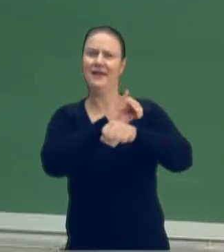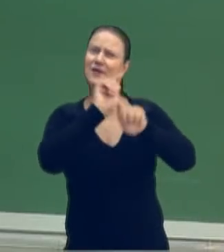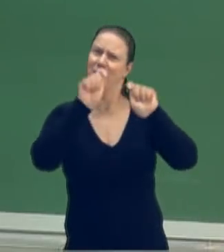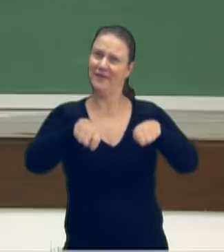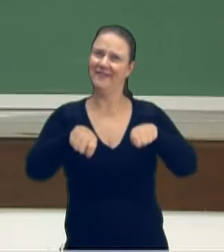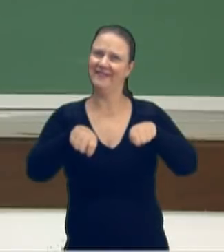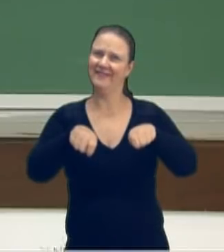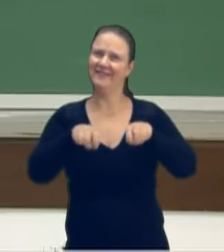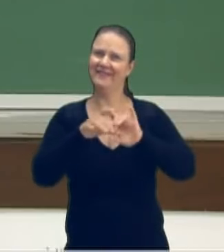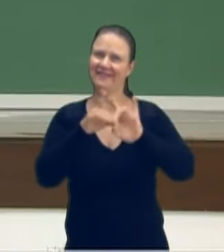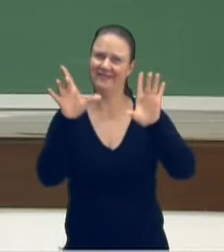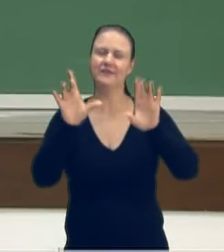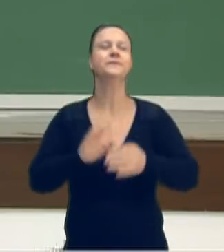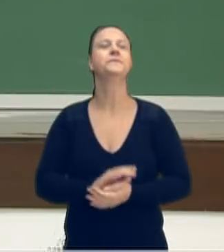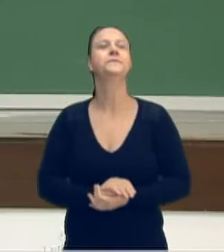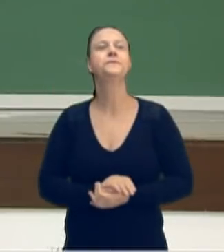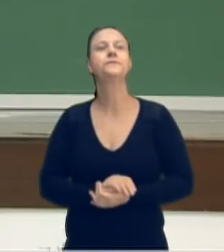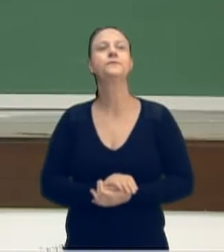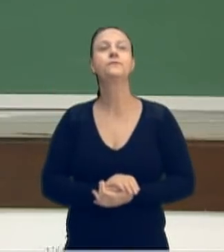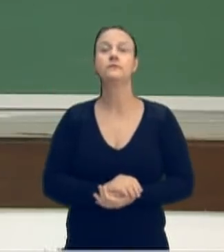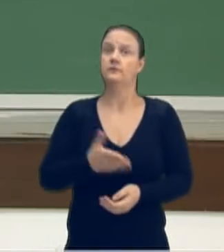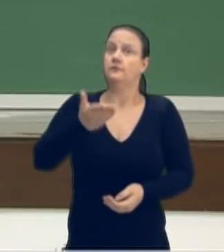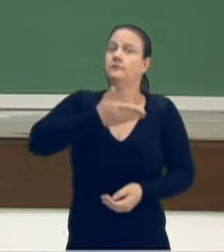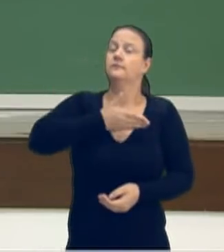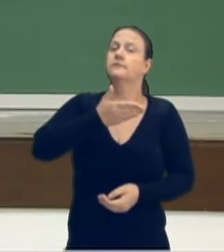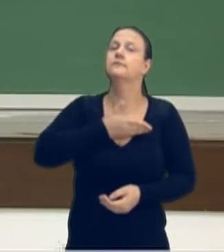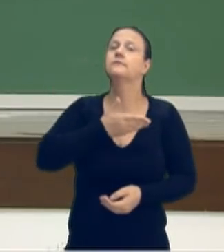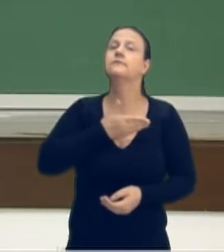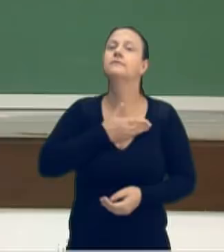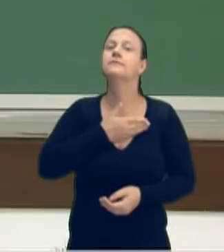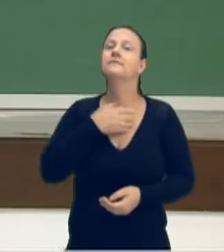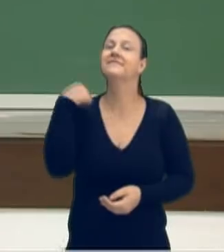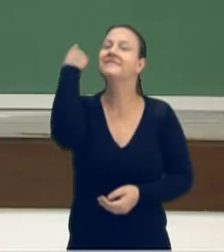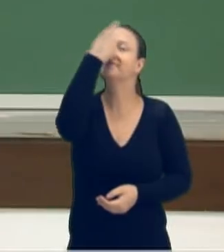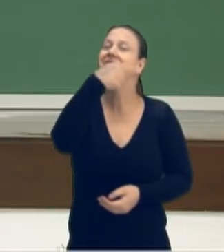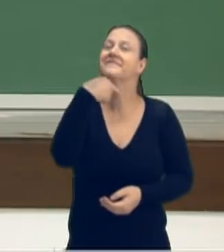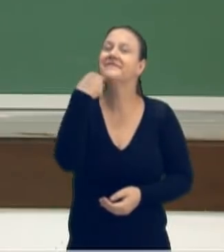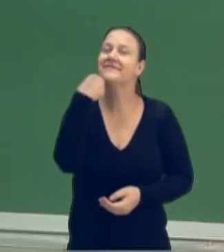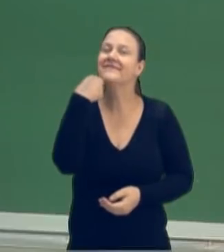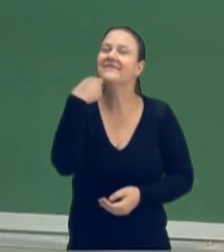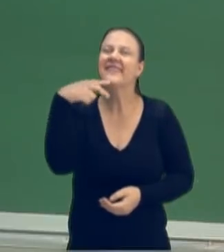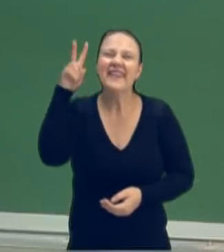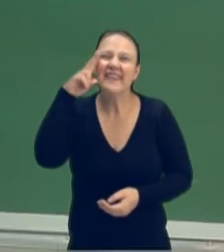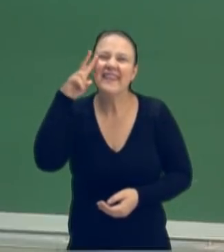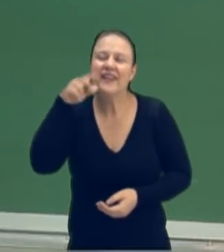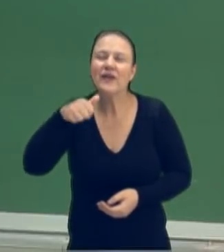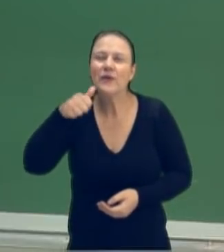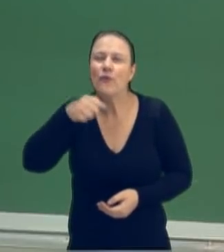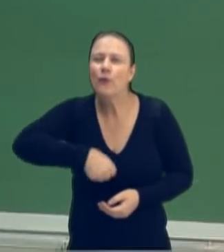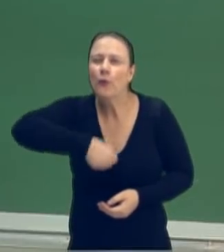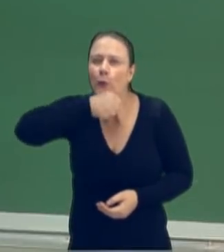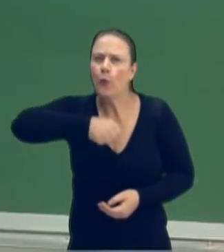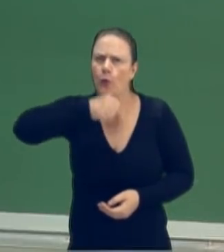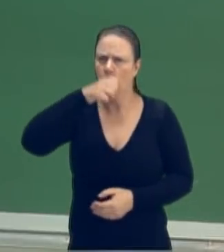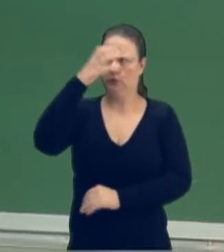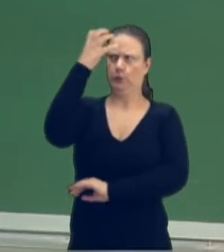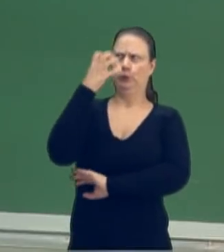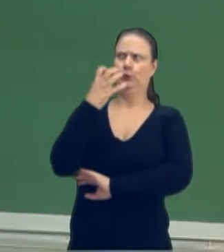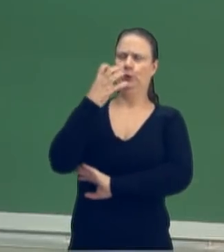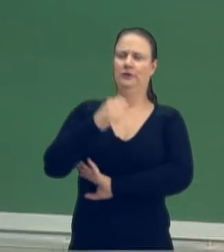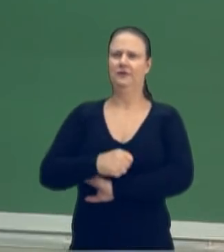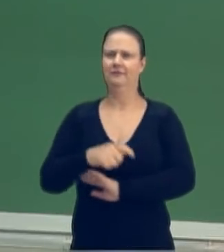é, aqui está o nosso amigo, com essa cara, lembra o nosso vovô mais serião,